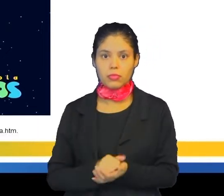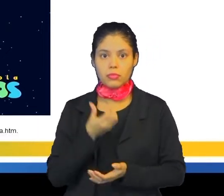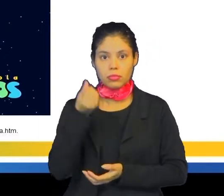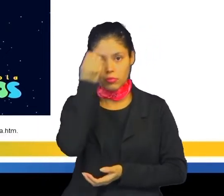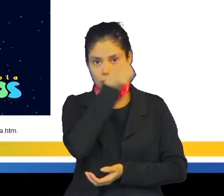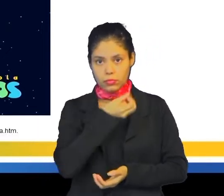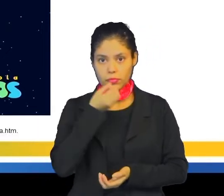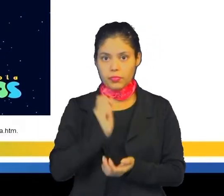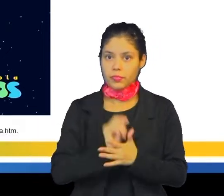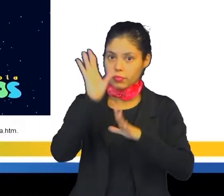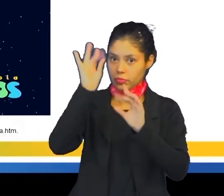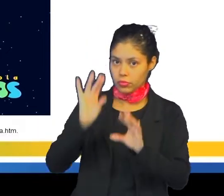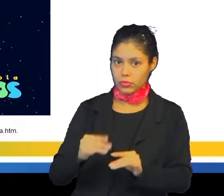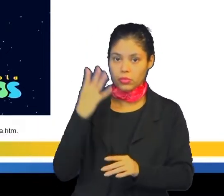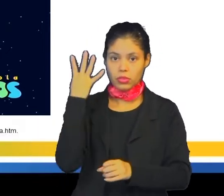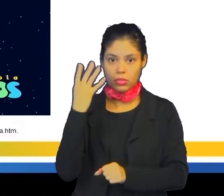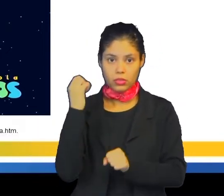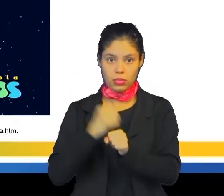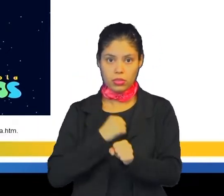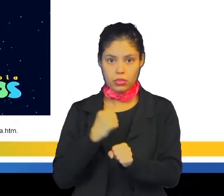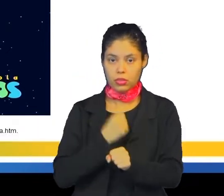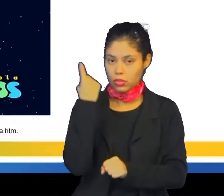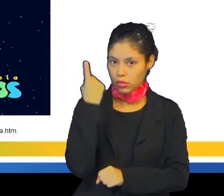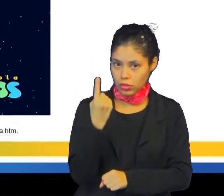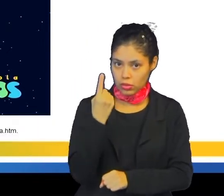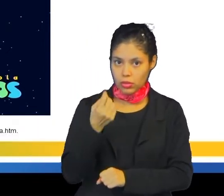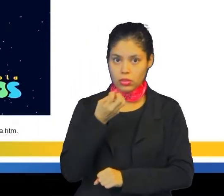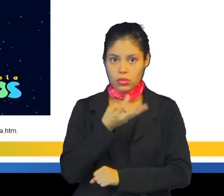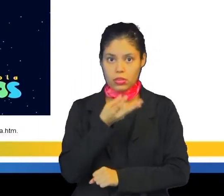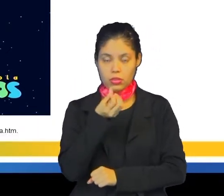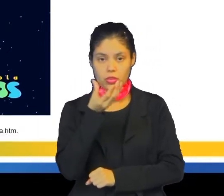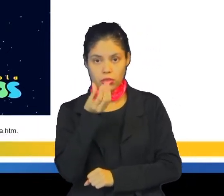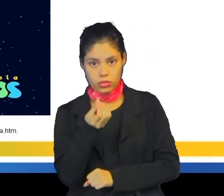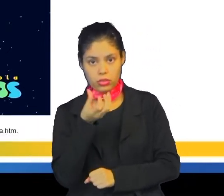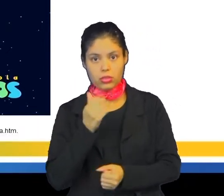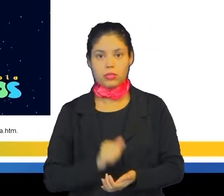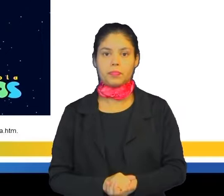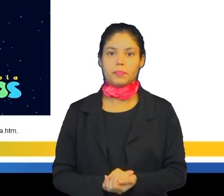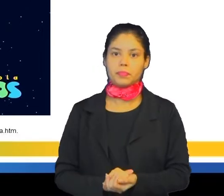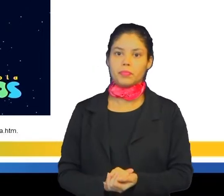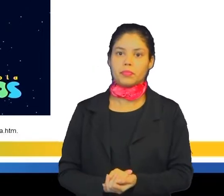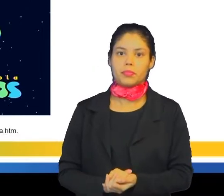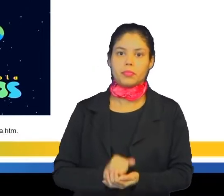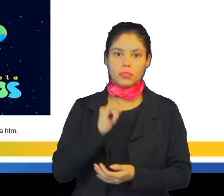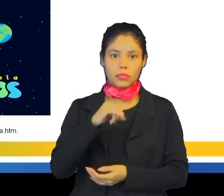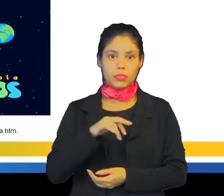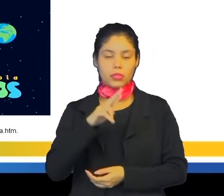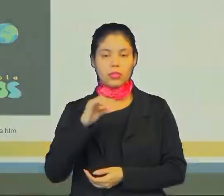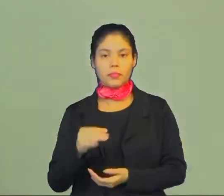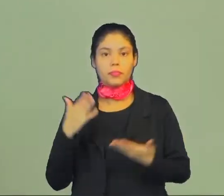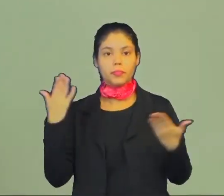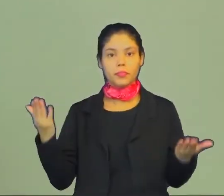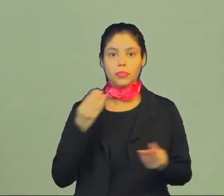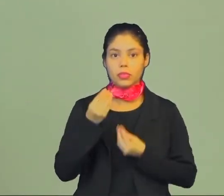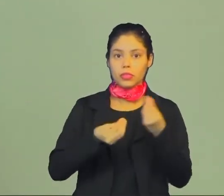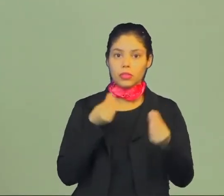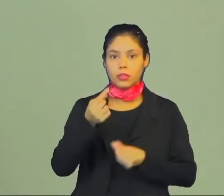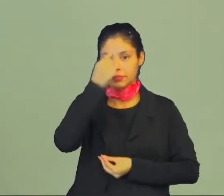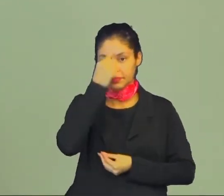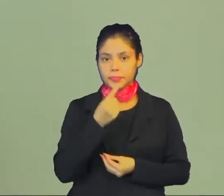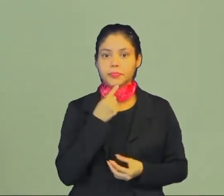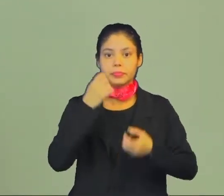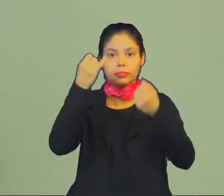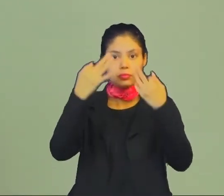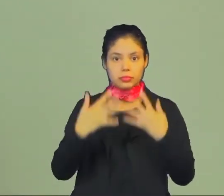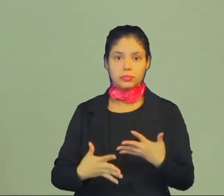dias e 6 horas a cada quatro anos um ano direto 66 dias que é chamado de bissexto então conforme